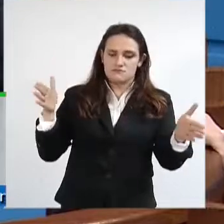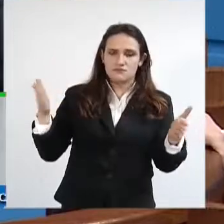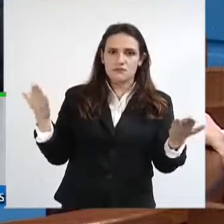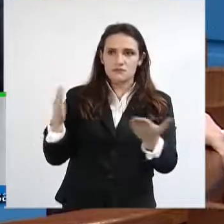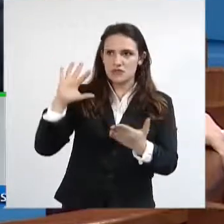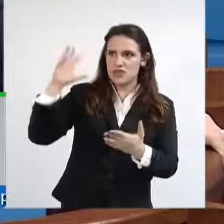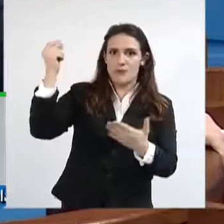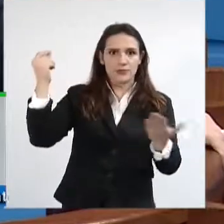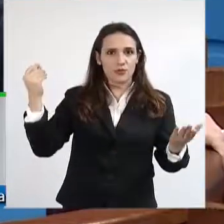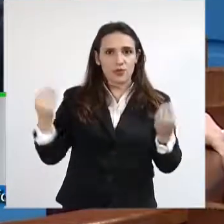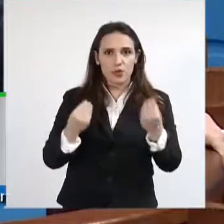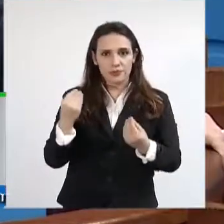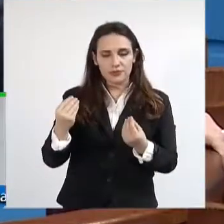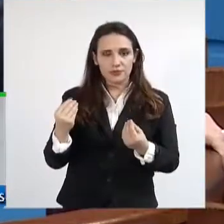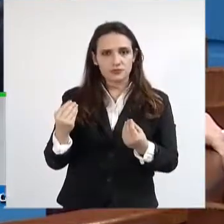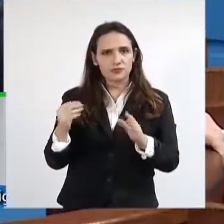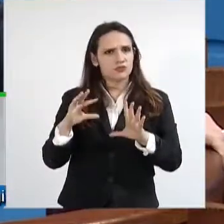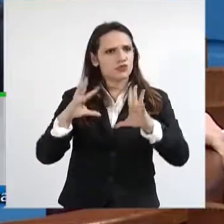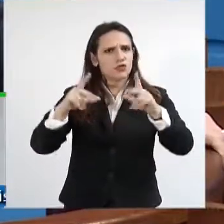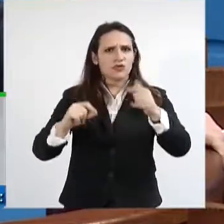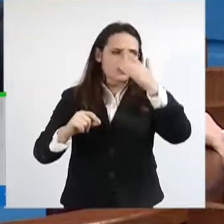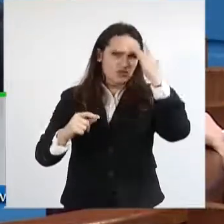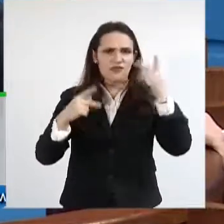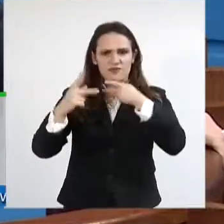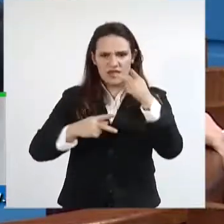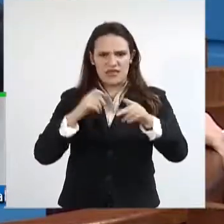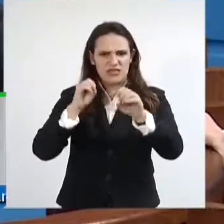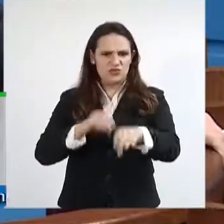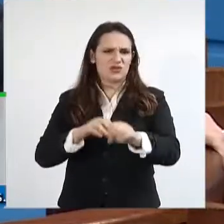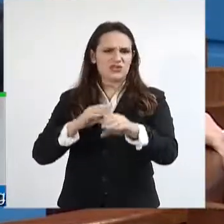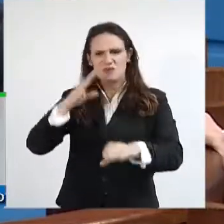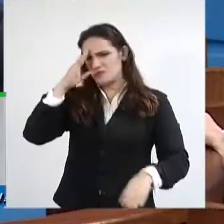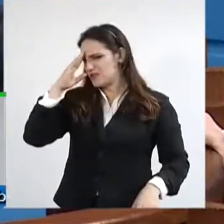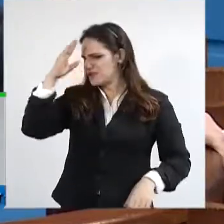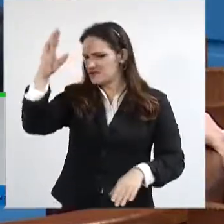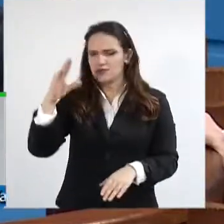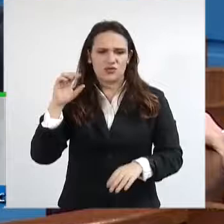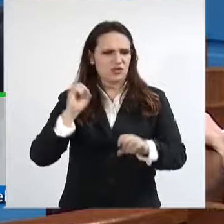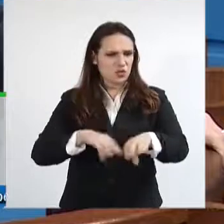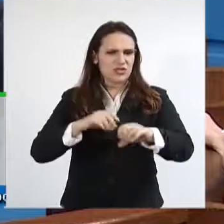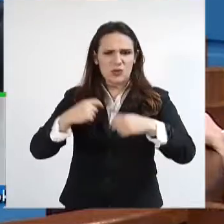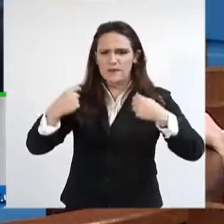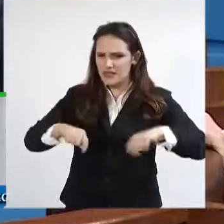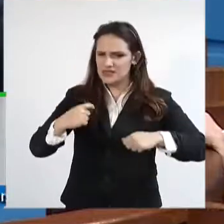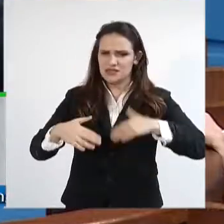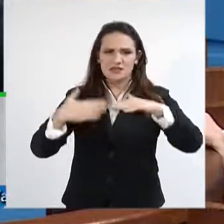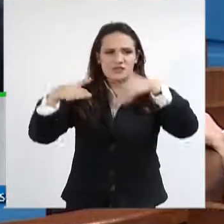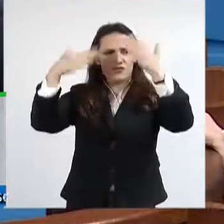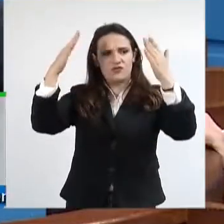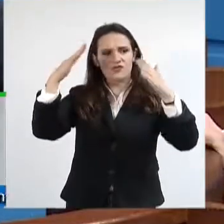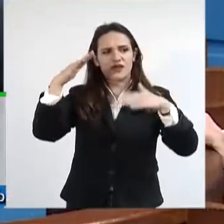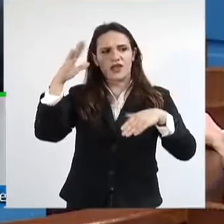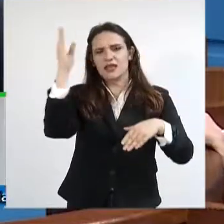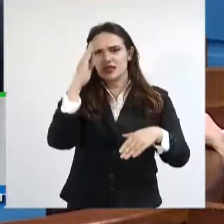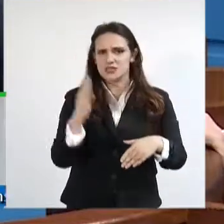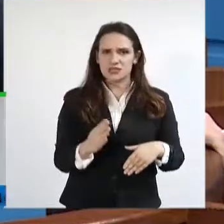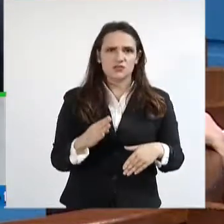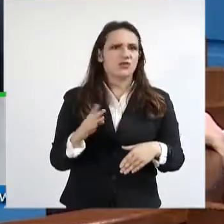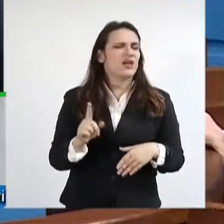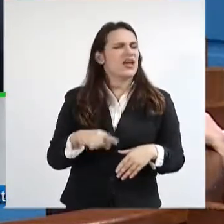porque todo mundo fala que educação é fundamental para o desenvolvimento de uma nação. Todo